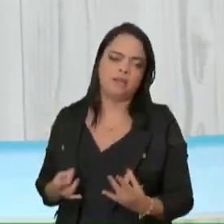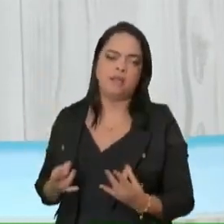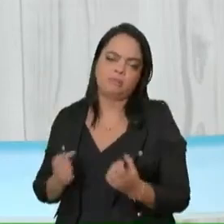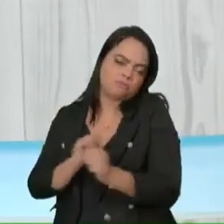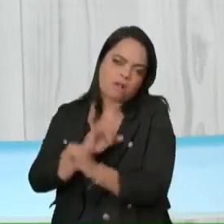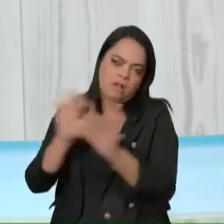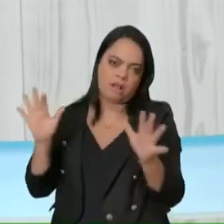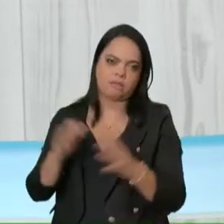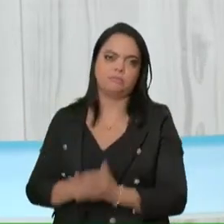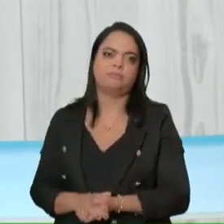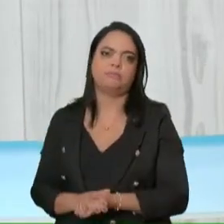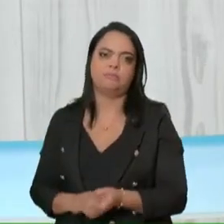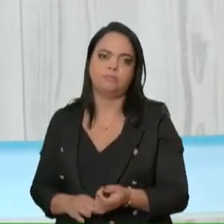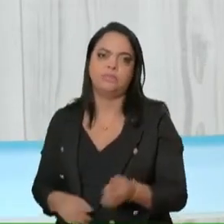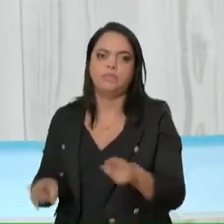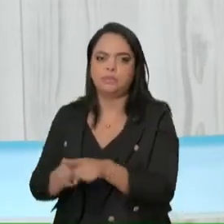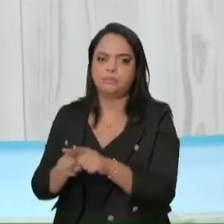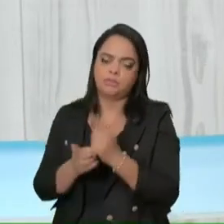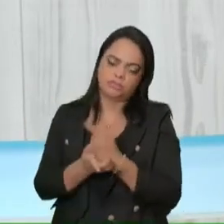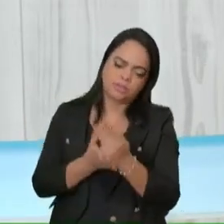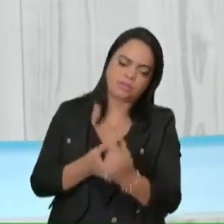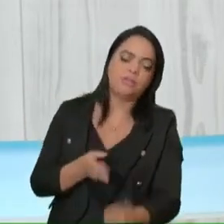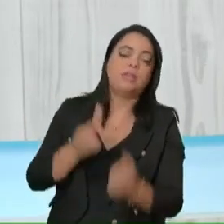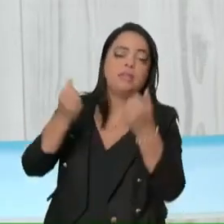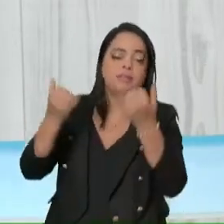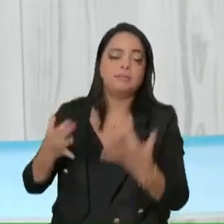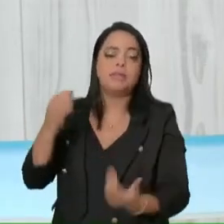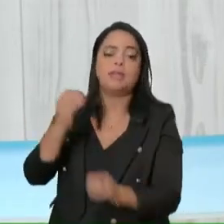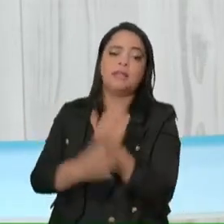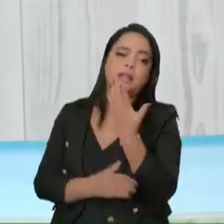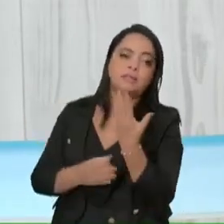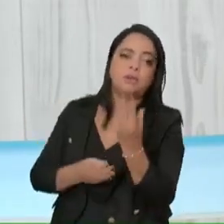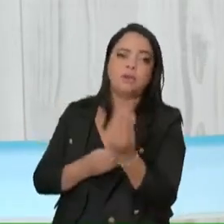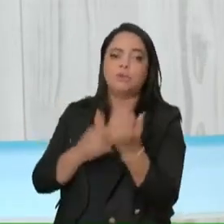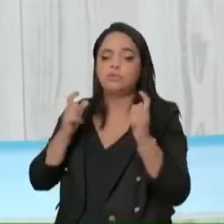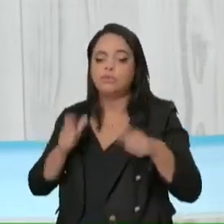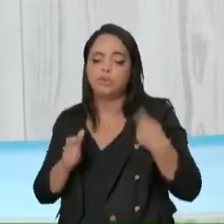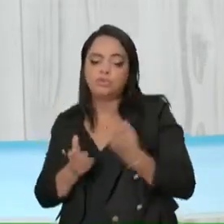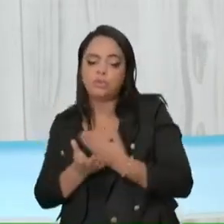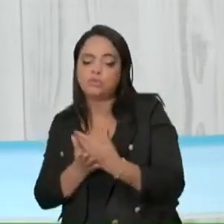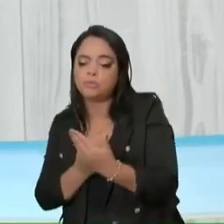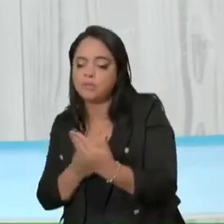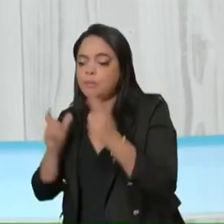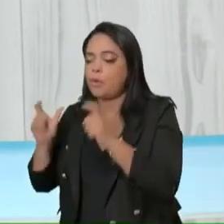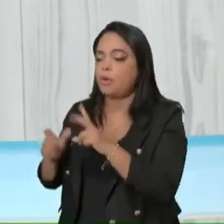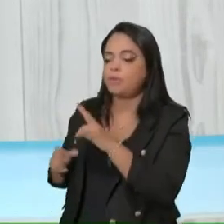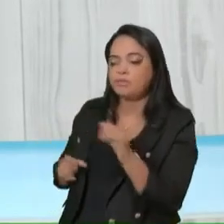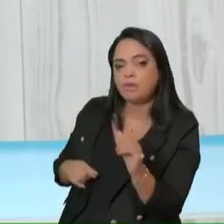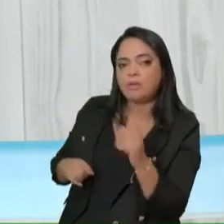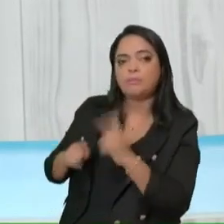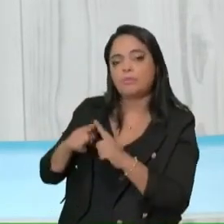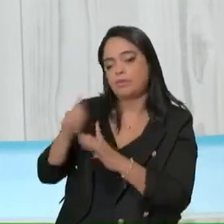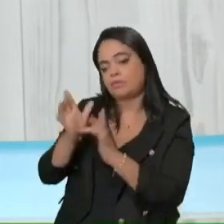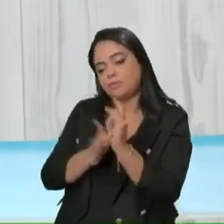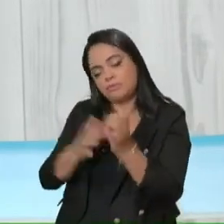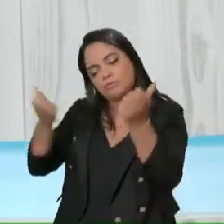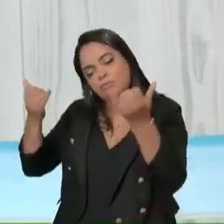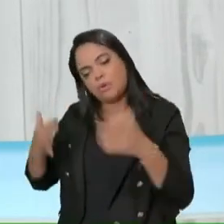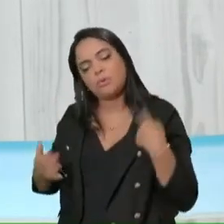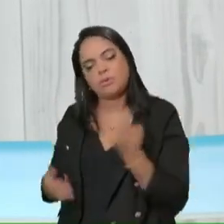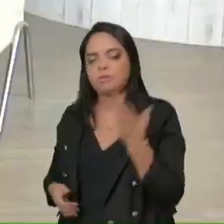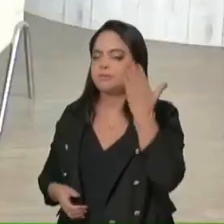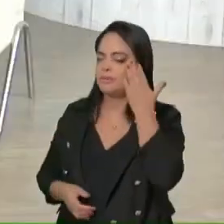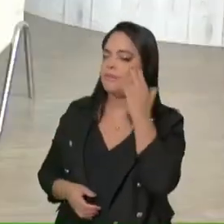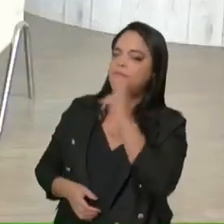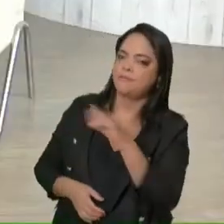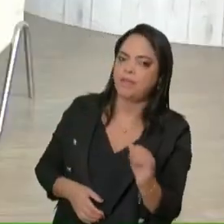clareza da doutrina, e a Gênesis explicando a criação do universo, de onde nós vimos, para onde nós vamos, porque Jesus disse que nós iríamos compreender. Uhum.